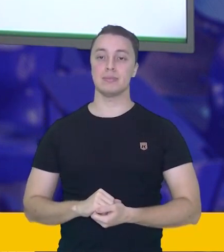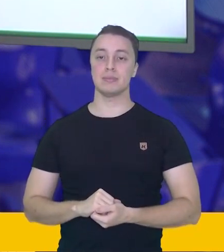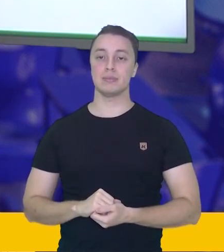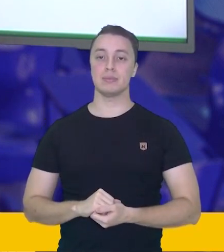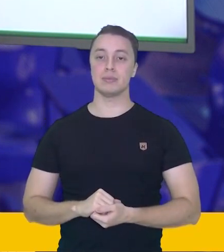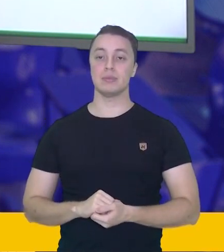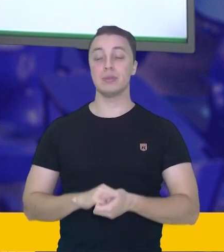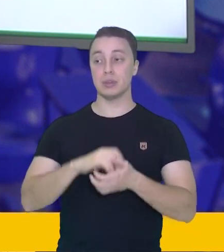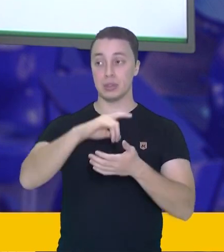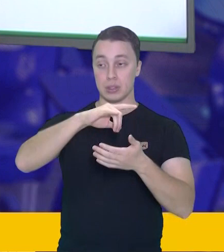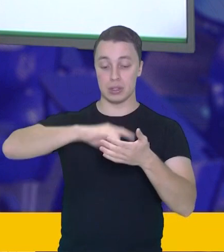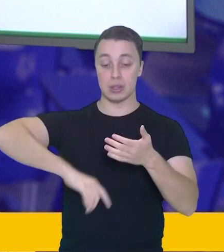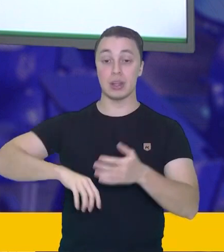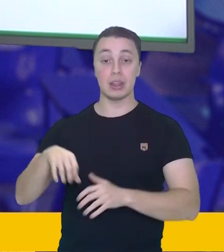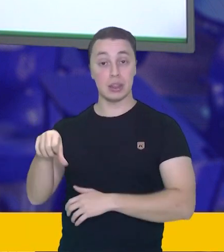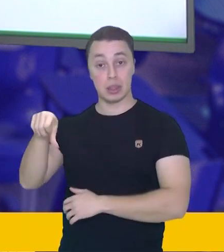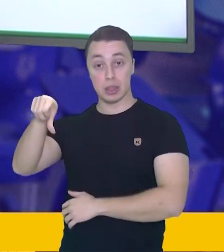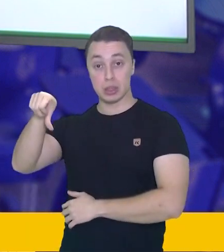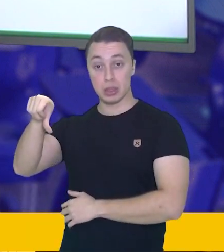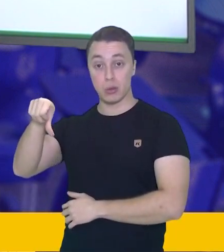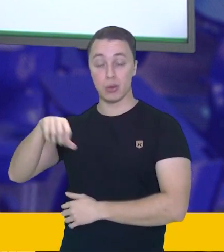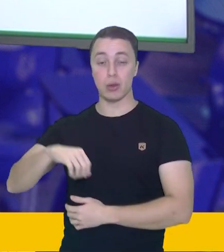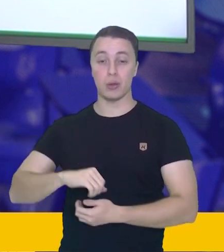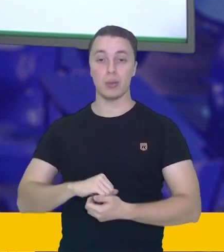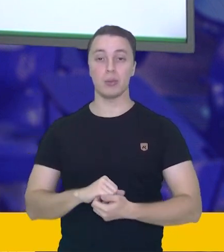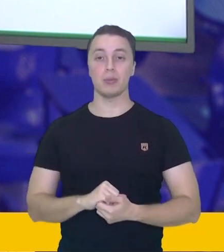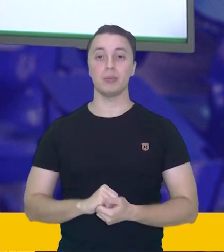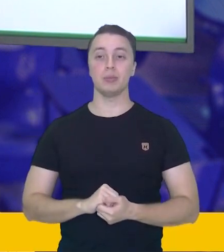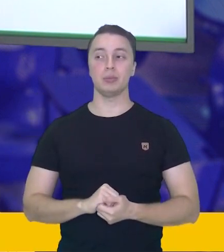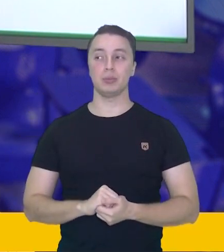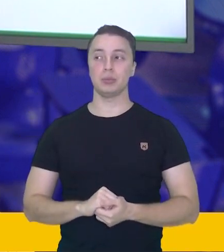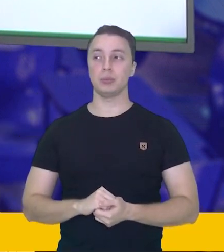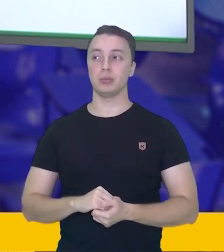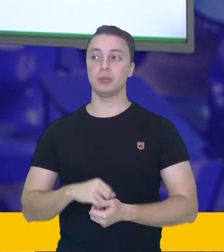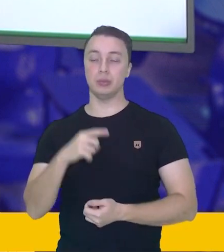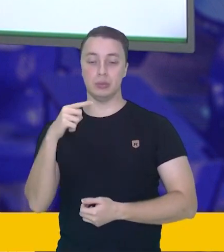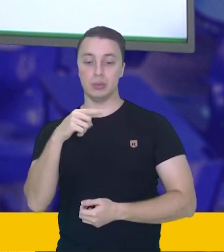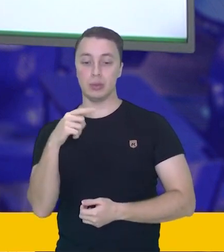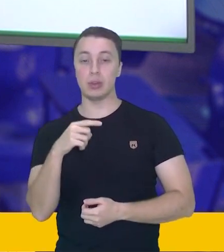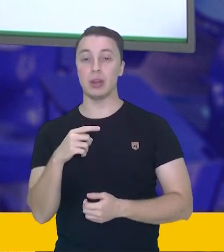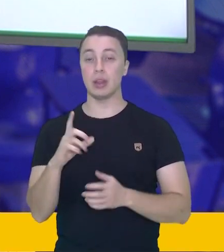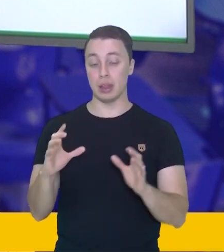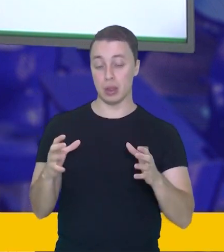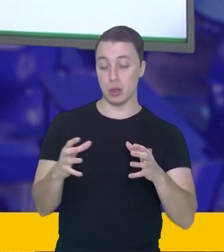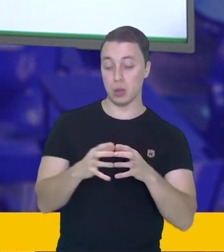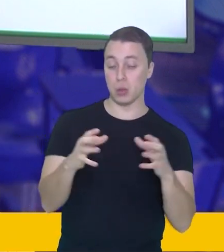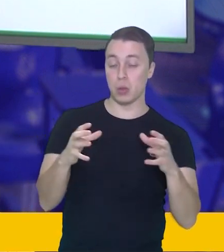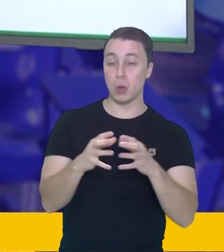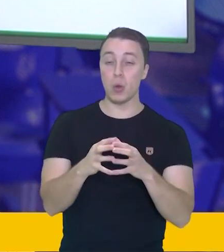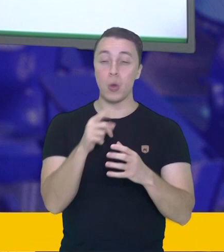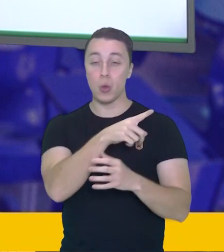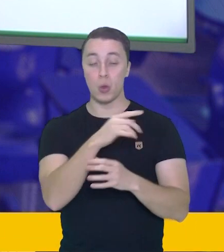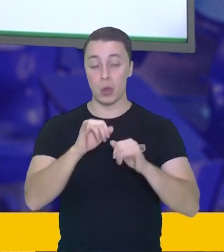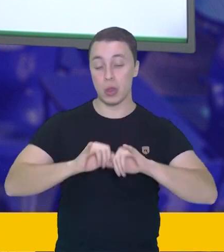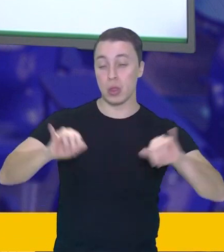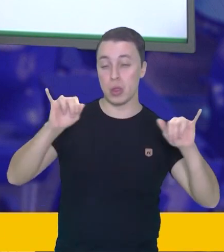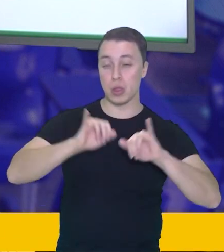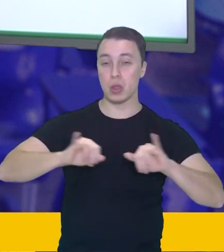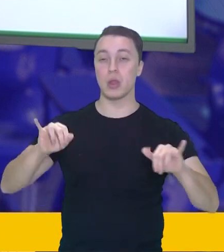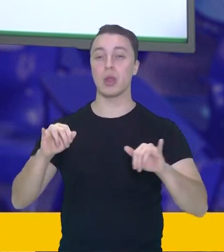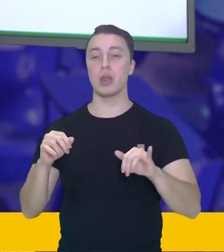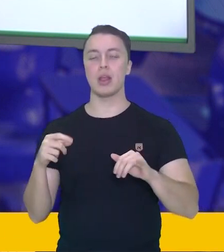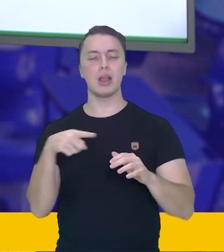Atividade de número 9. A finalidade dessa campanha comunitária é: qual é